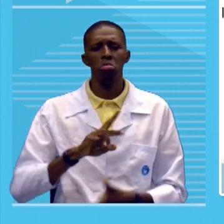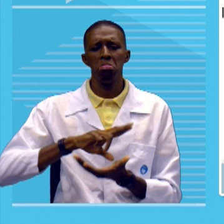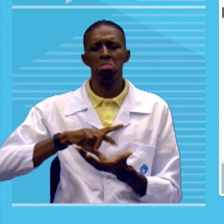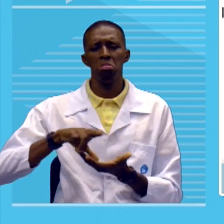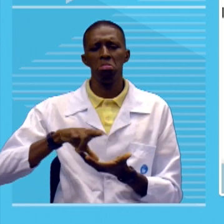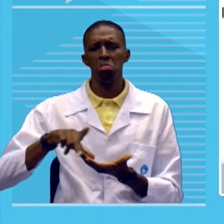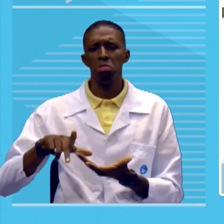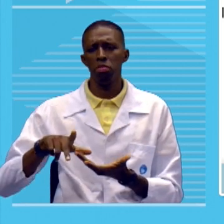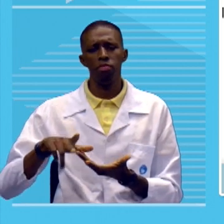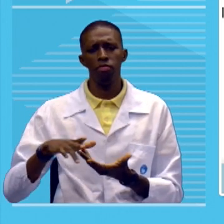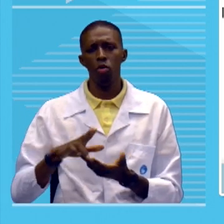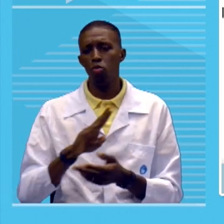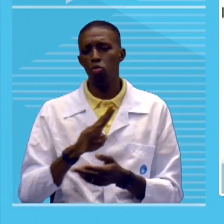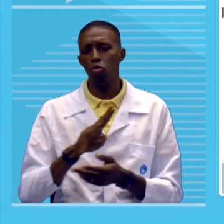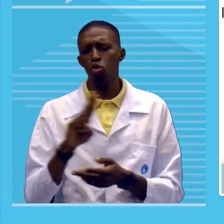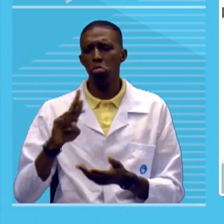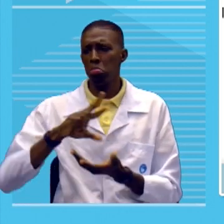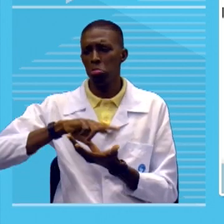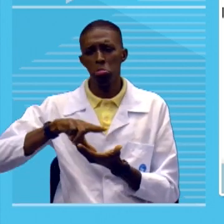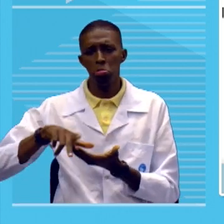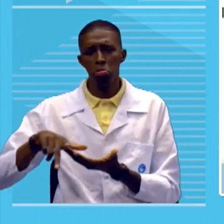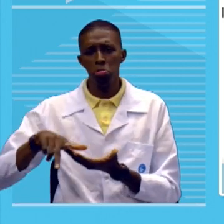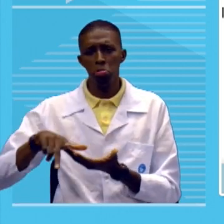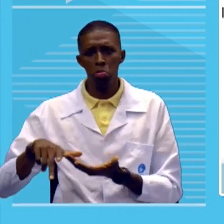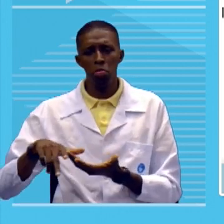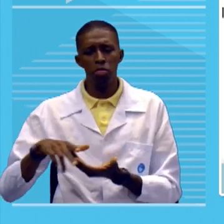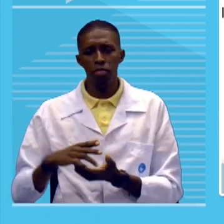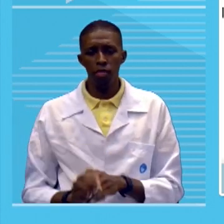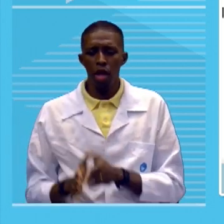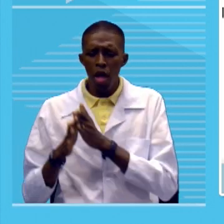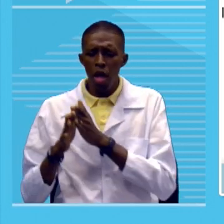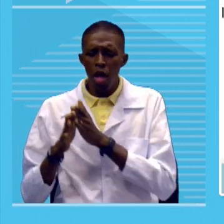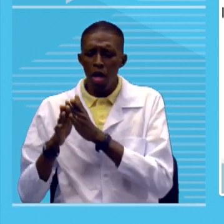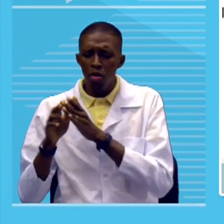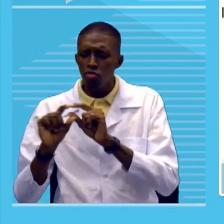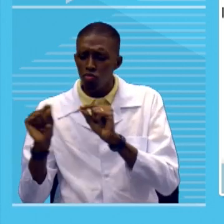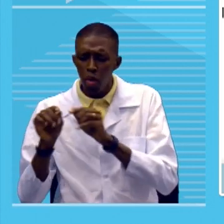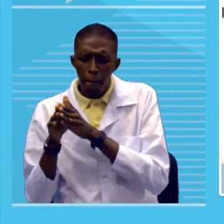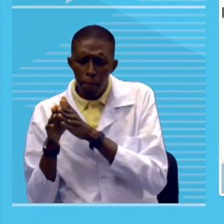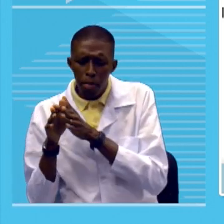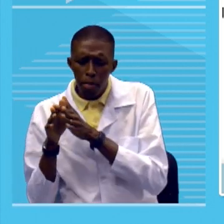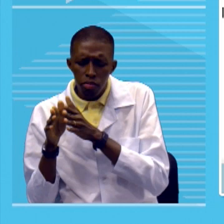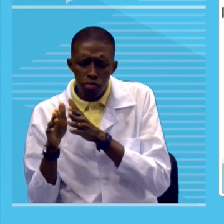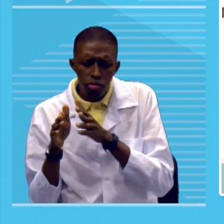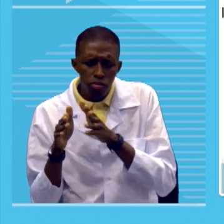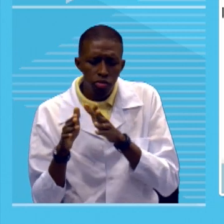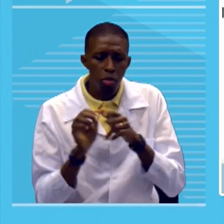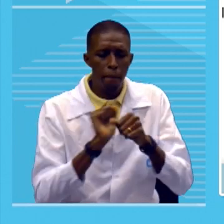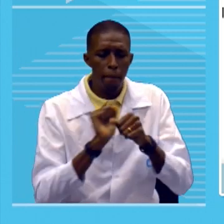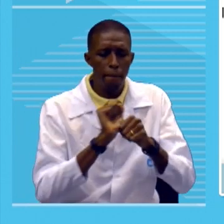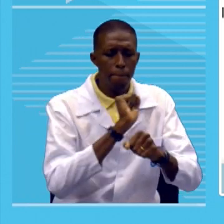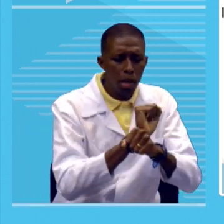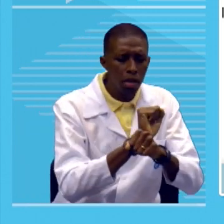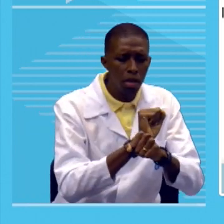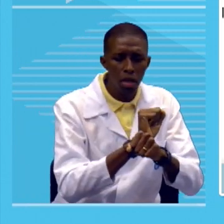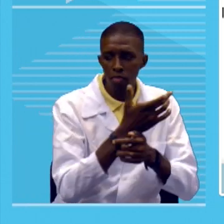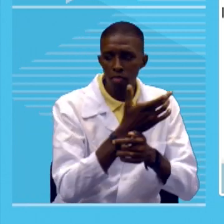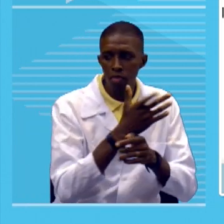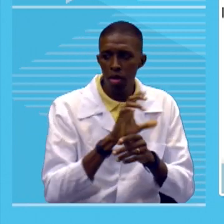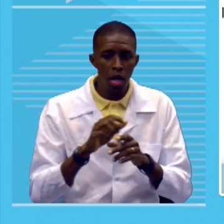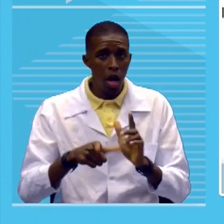cedo. Essa turma toda saiu. Isso aí tudo é o sujeito da oração. Então, eu tenho